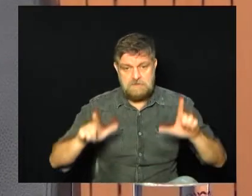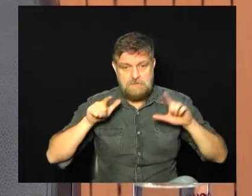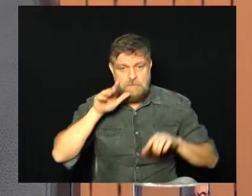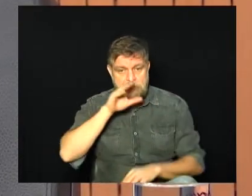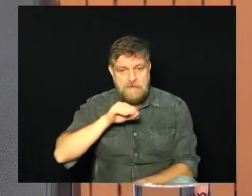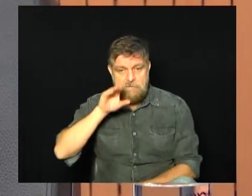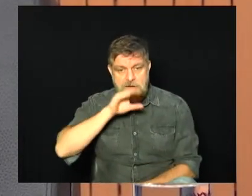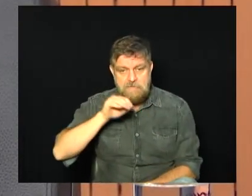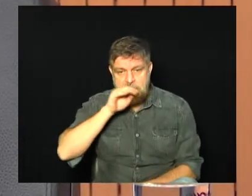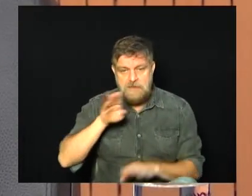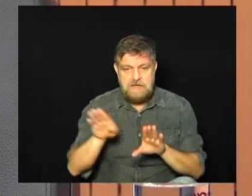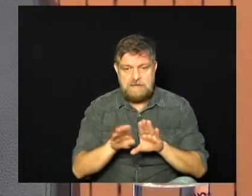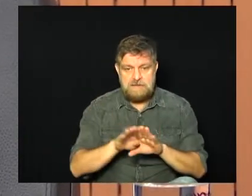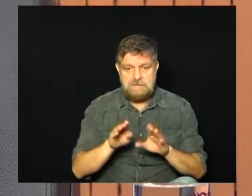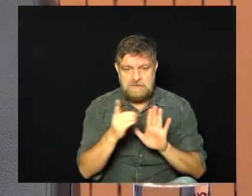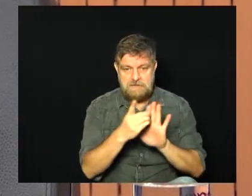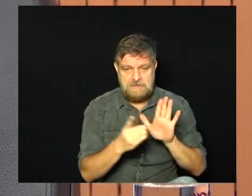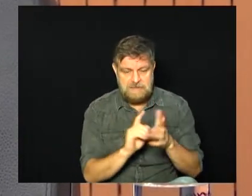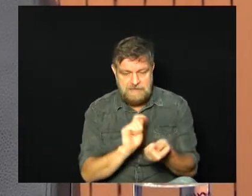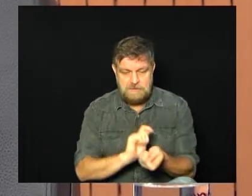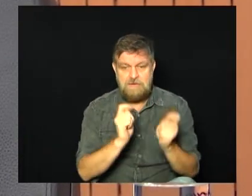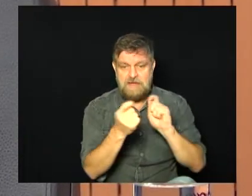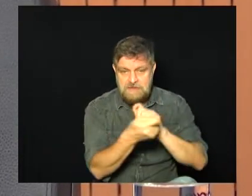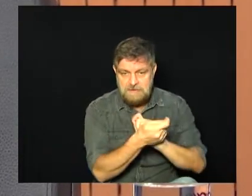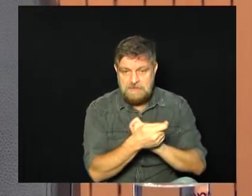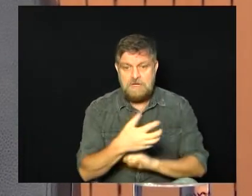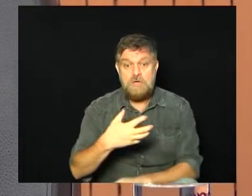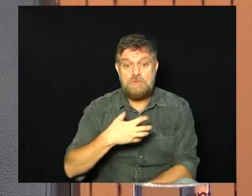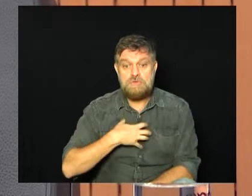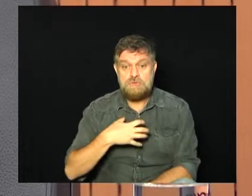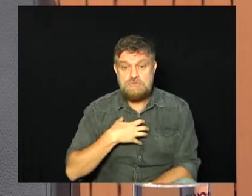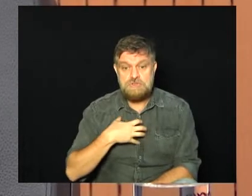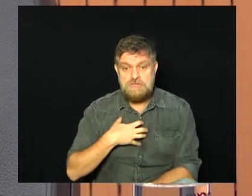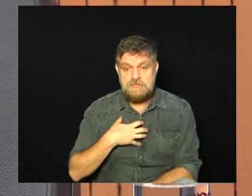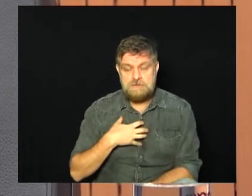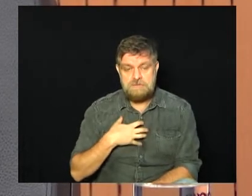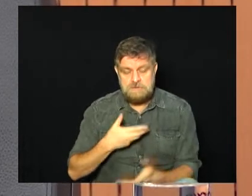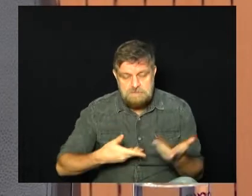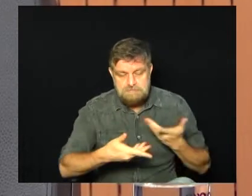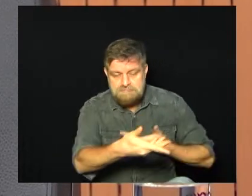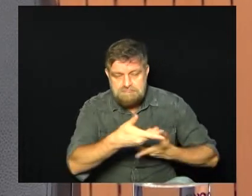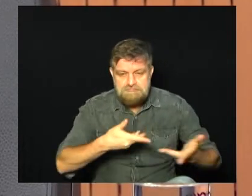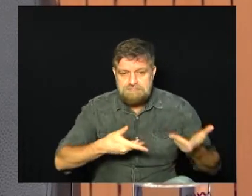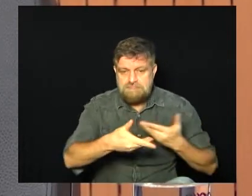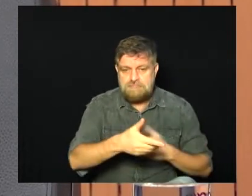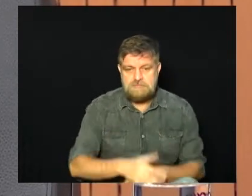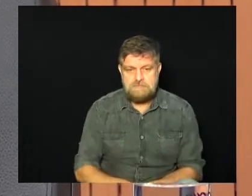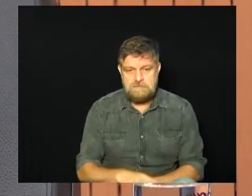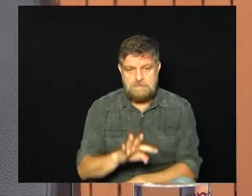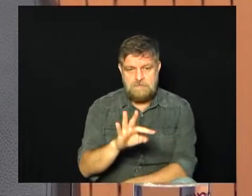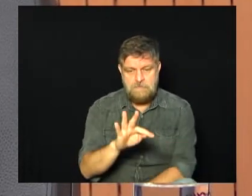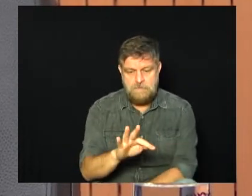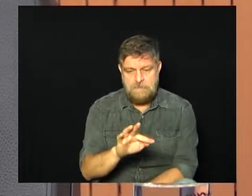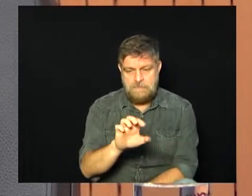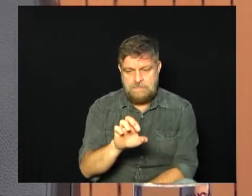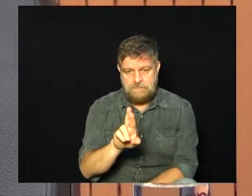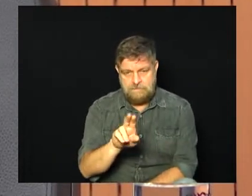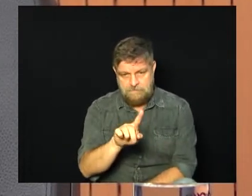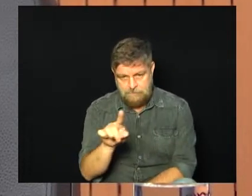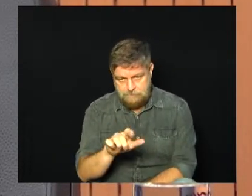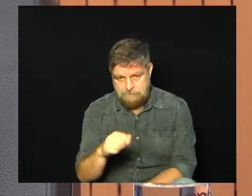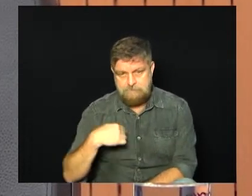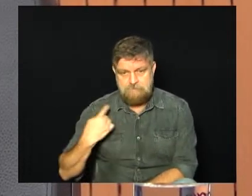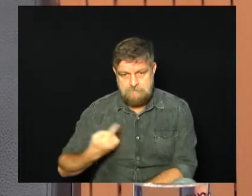discussão a revisão deste decreto, né, de uma forma com a sociedade. Então, Tereza, a gente vai disponibilizar,